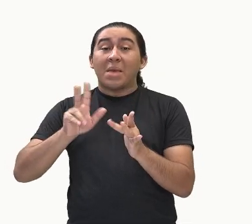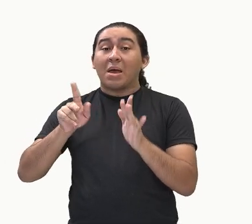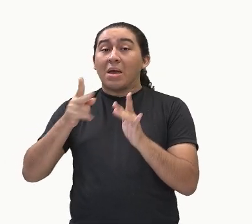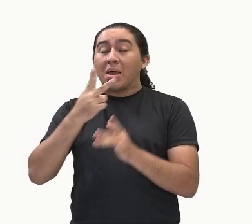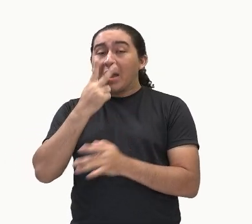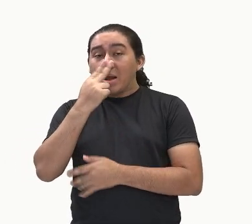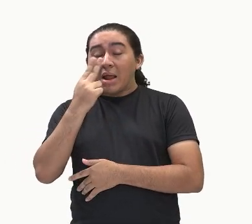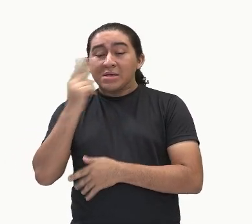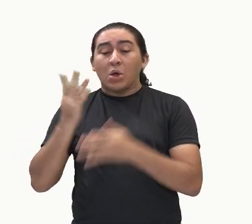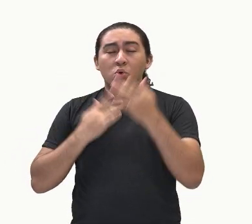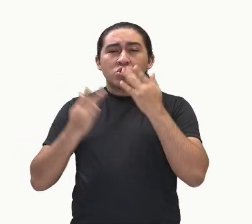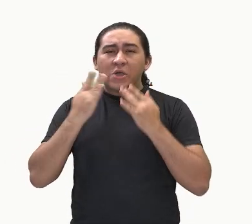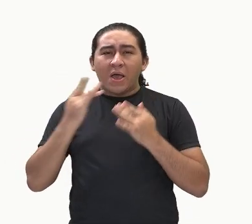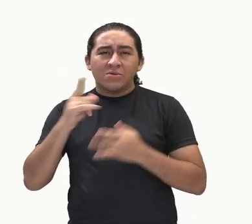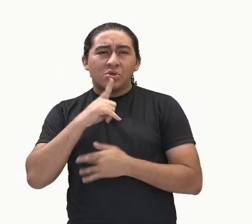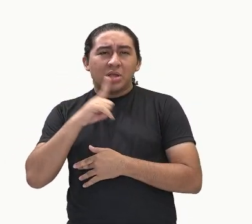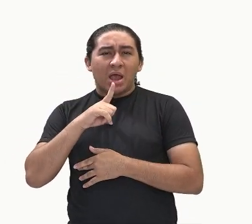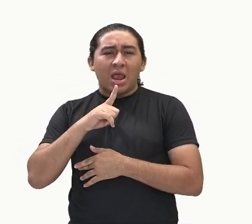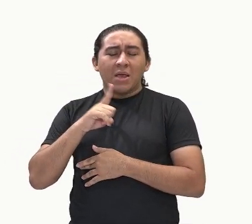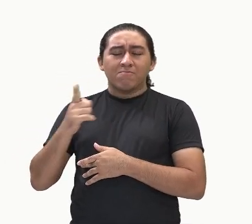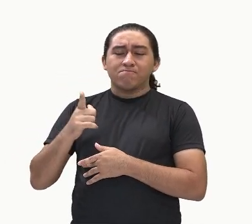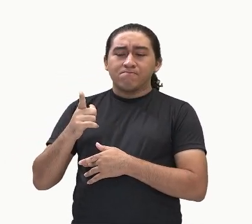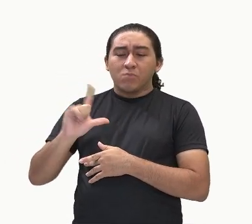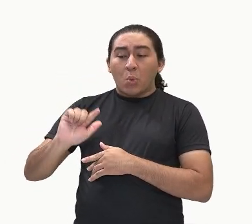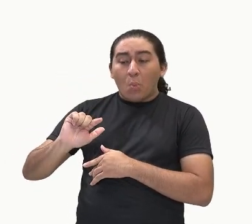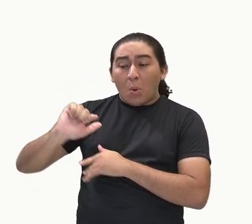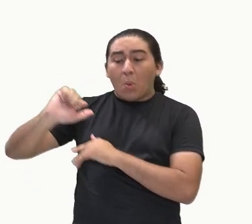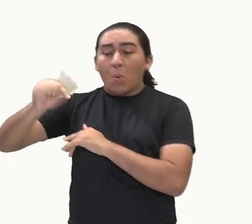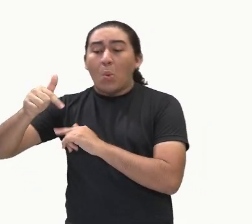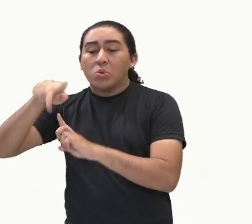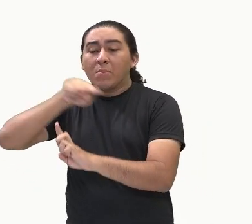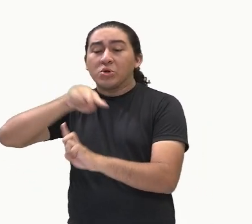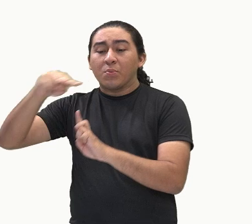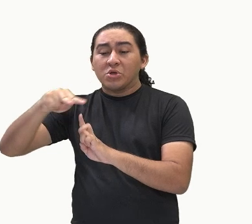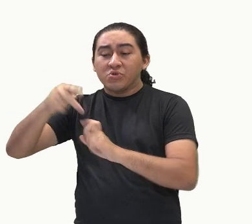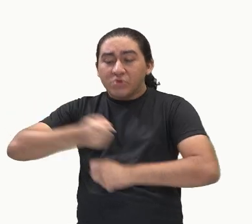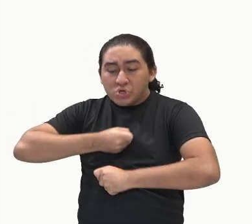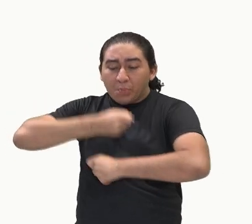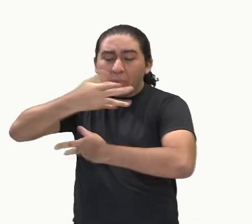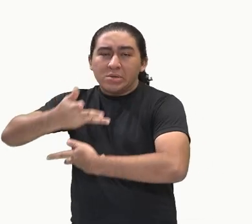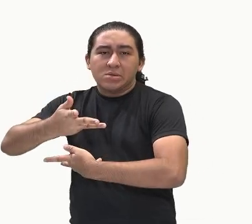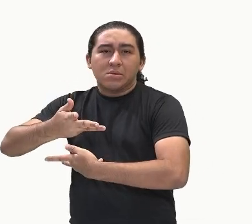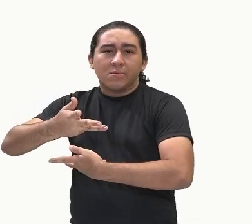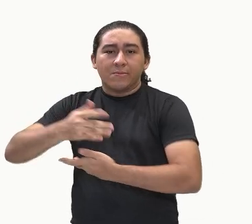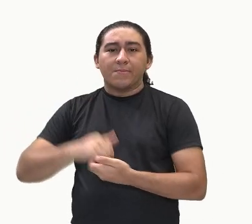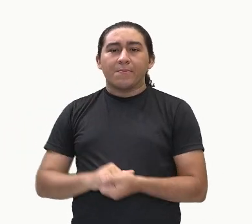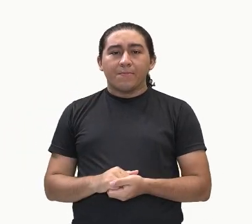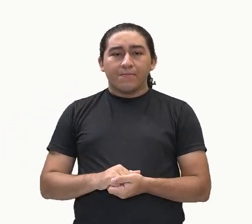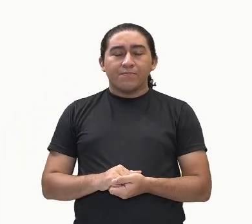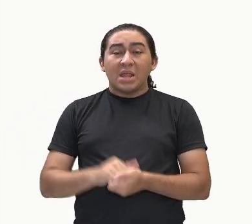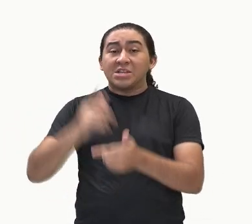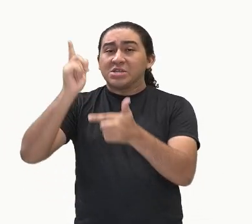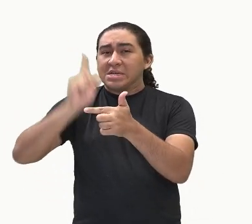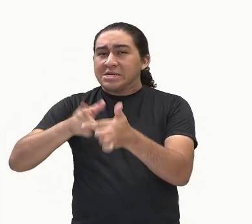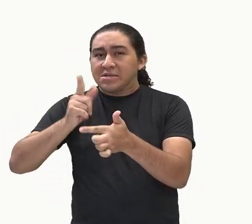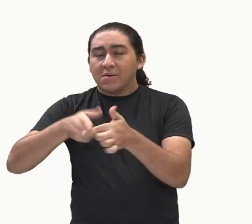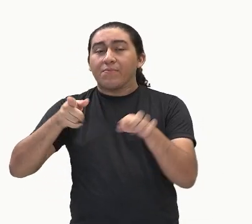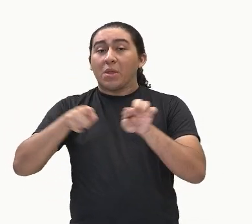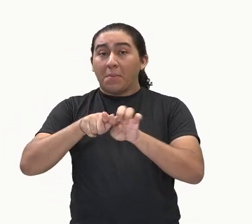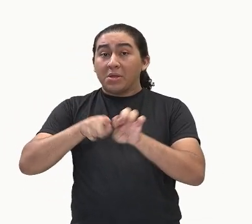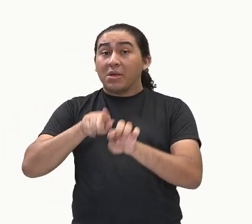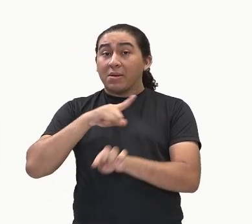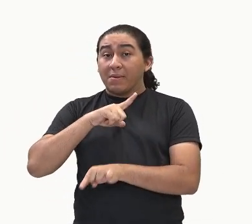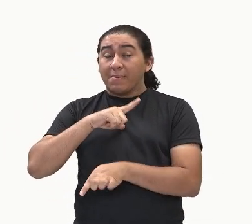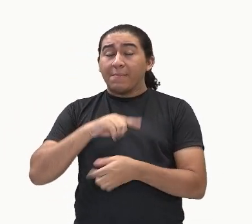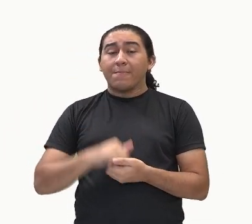a mais e vai ter também uma criticidade. E dentro disso, vamos perceber